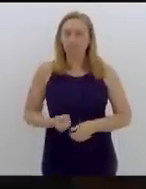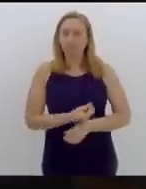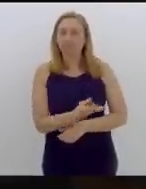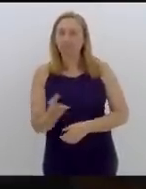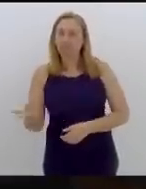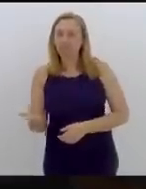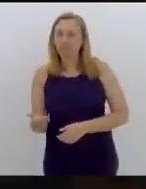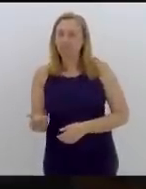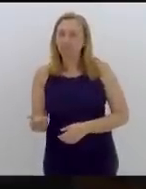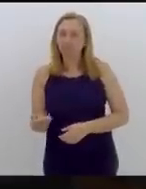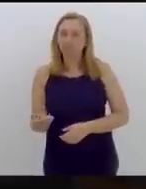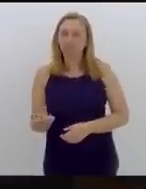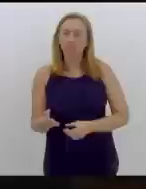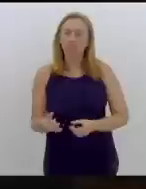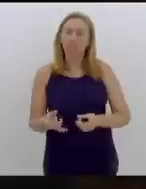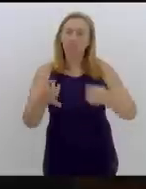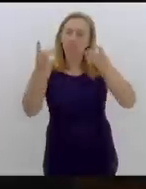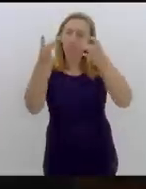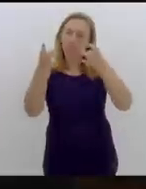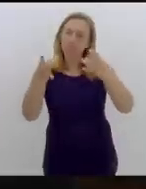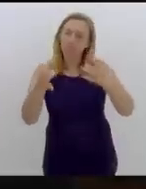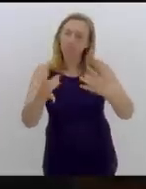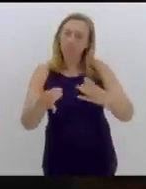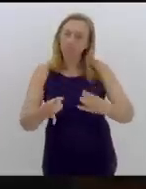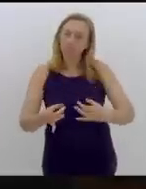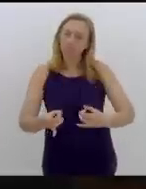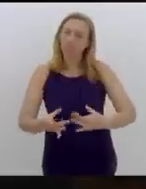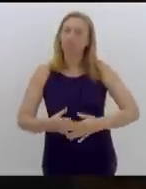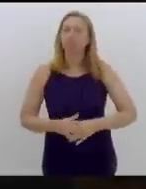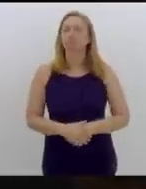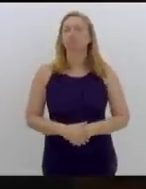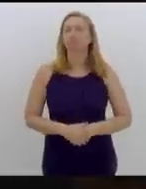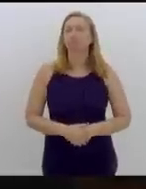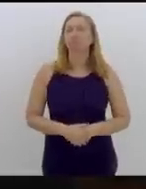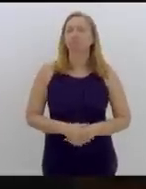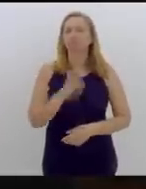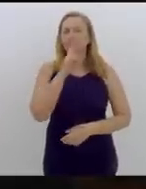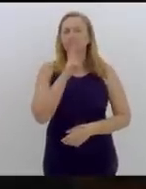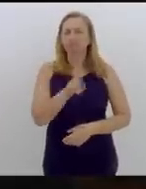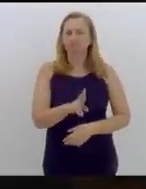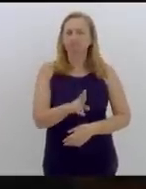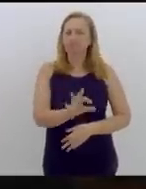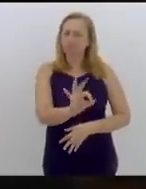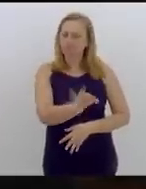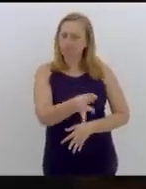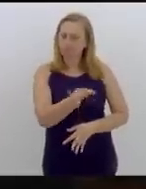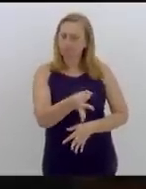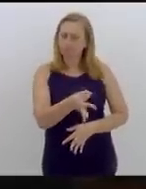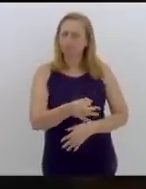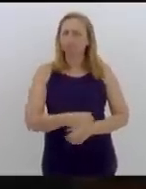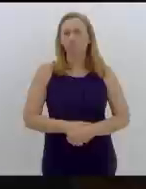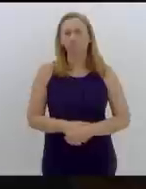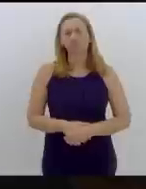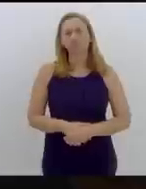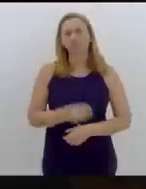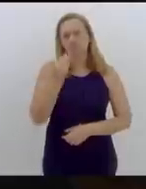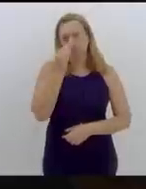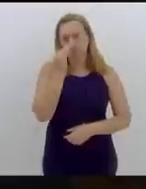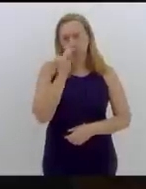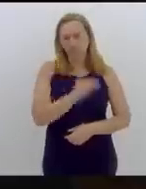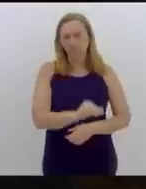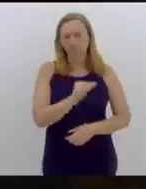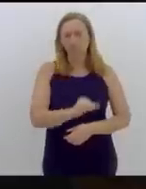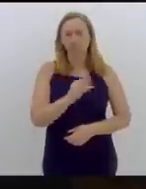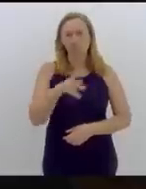de pontos colocados previamente sem uma resposta efetiva é um desrespeito com